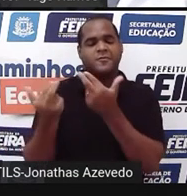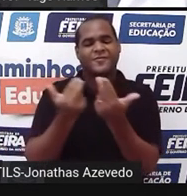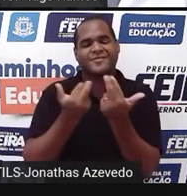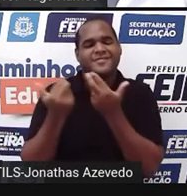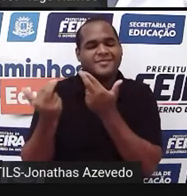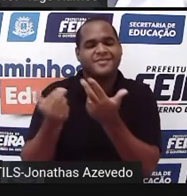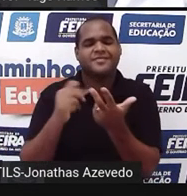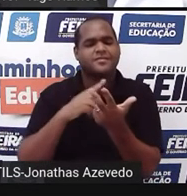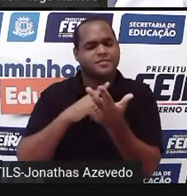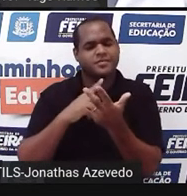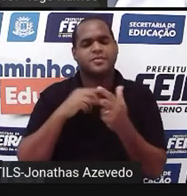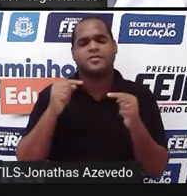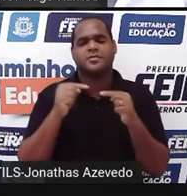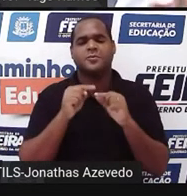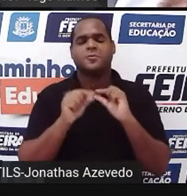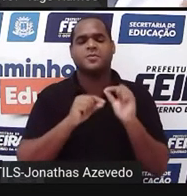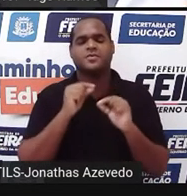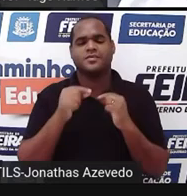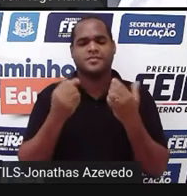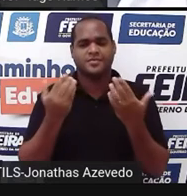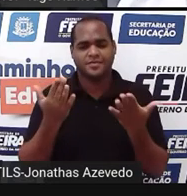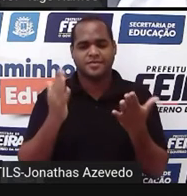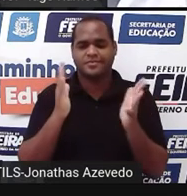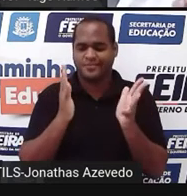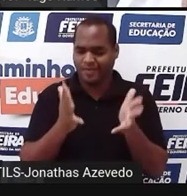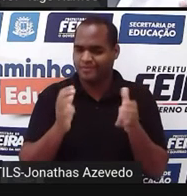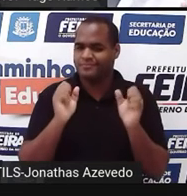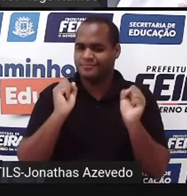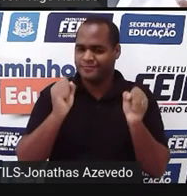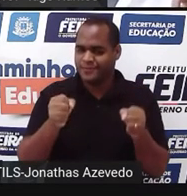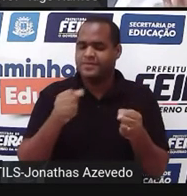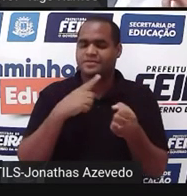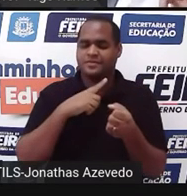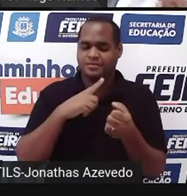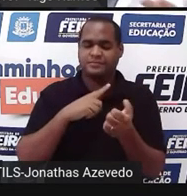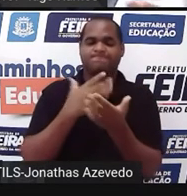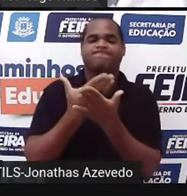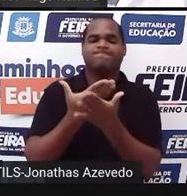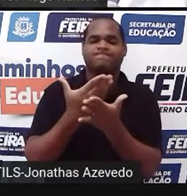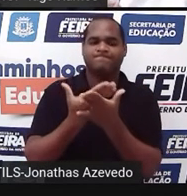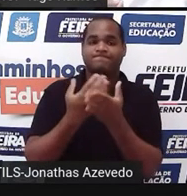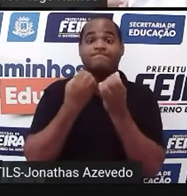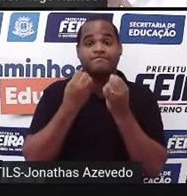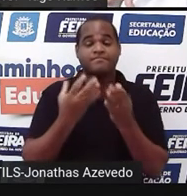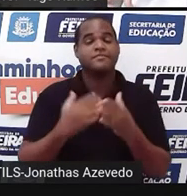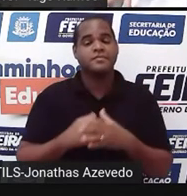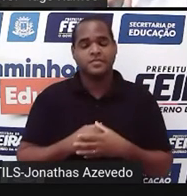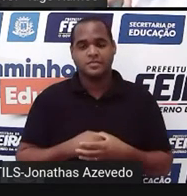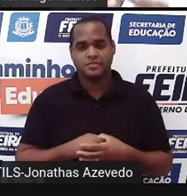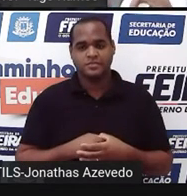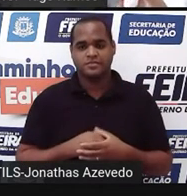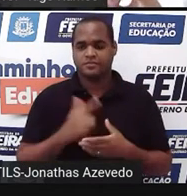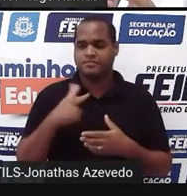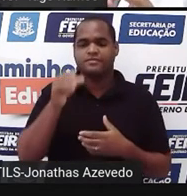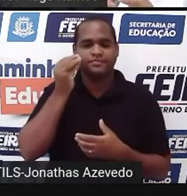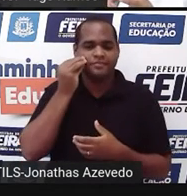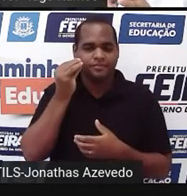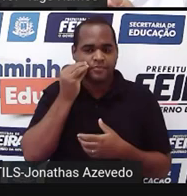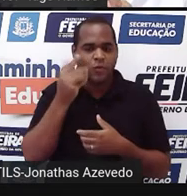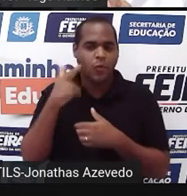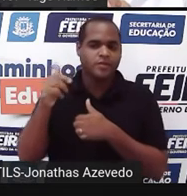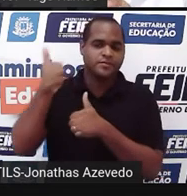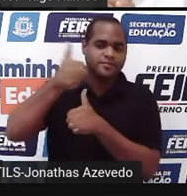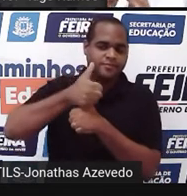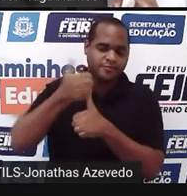aí esse daqui ó tá que a gente já estudou certo é assim além das tentativas e da